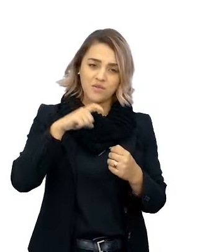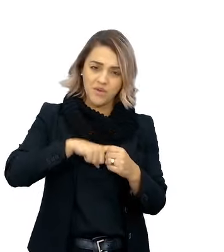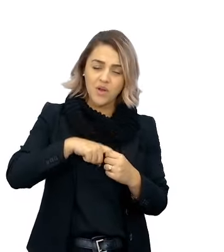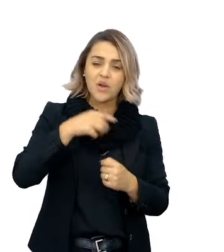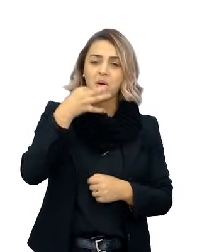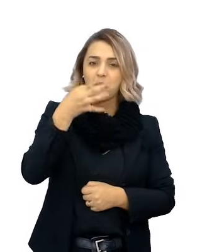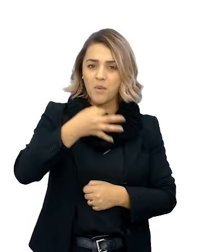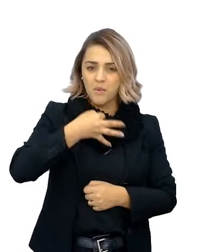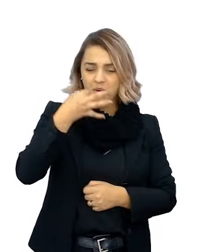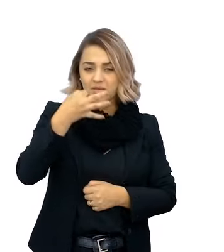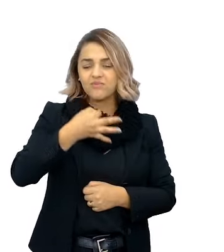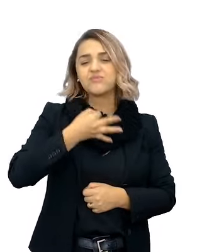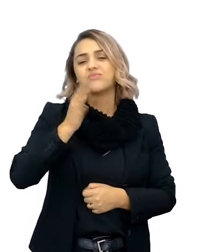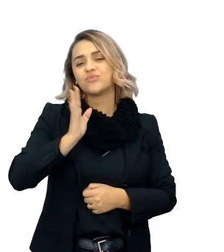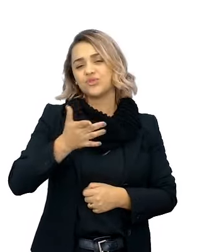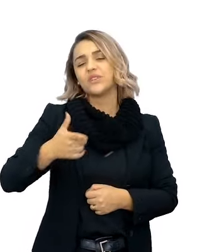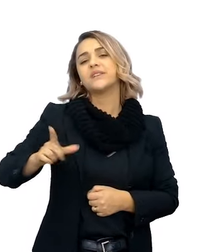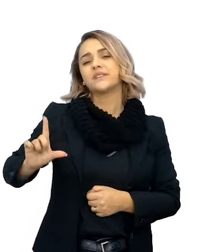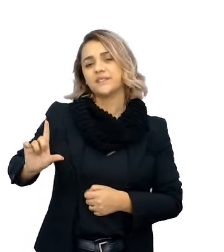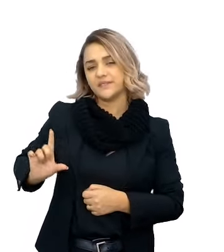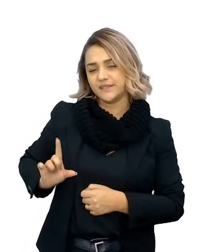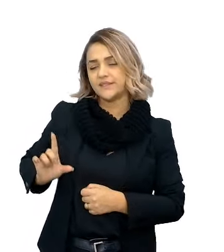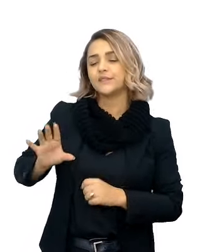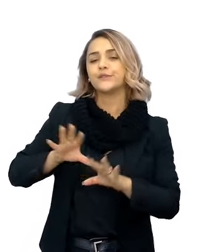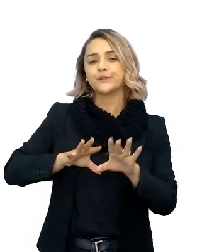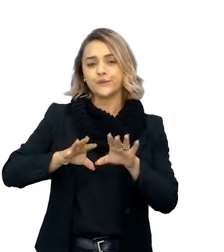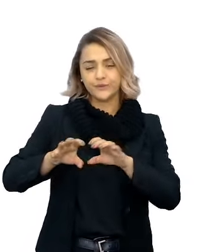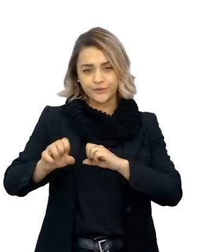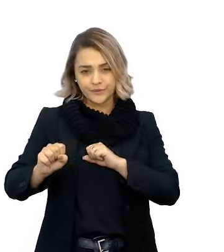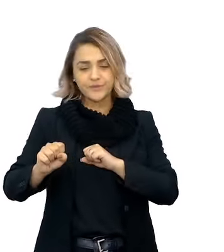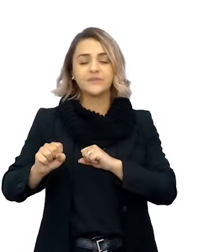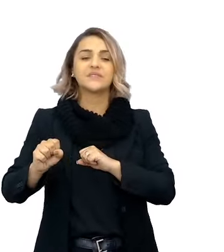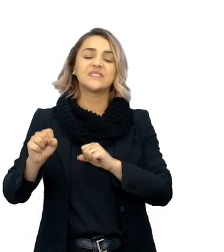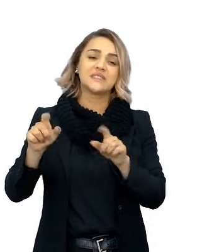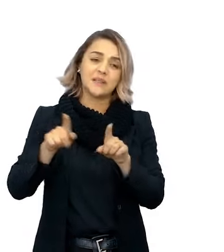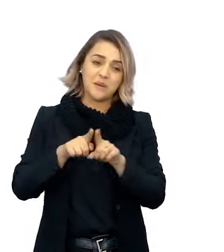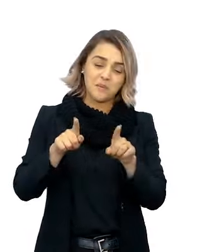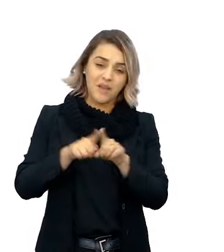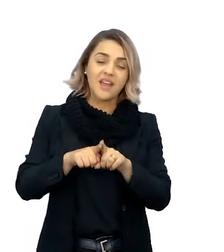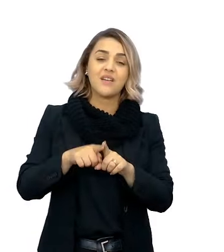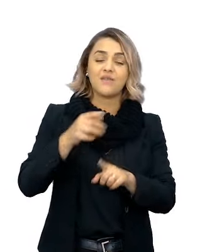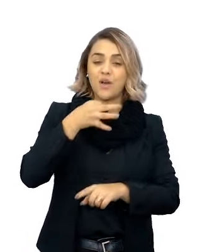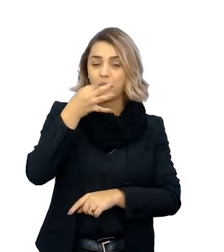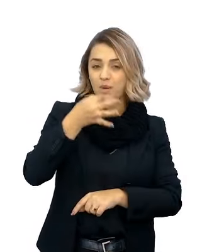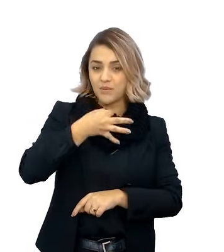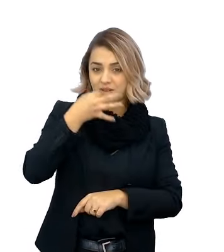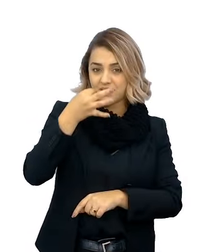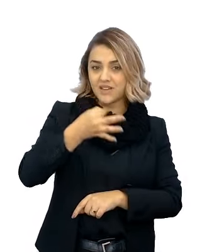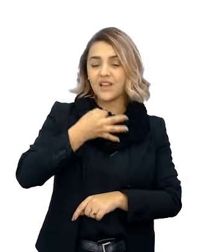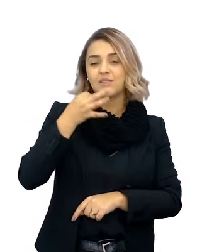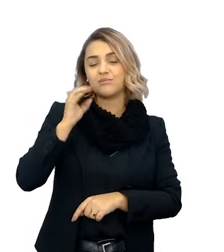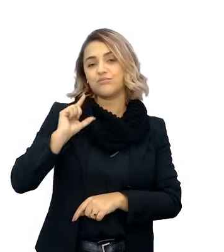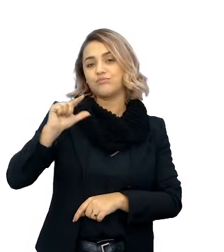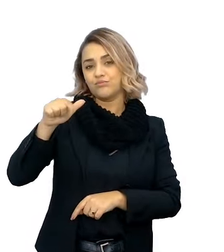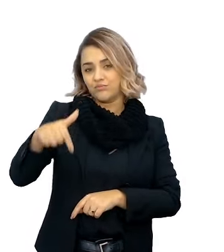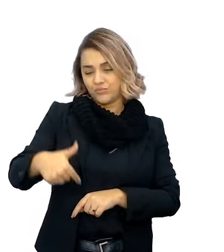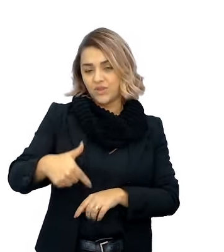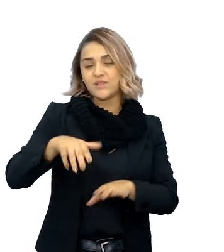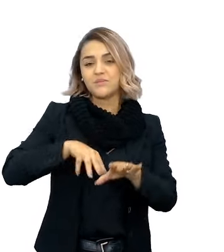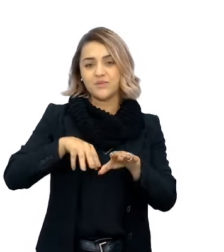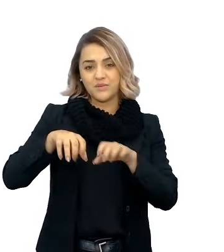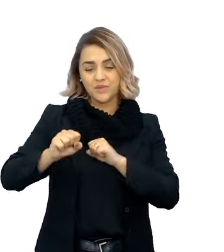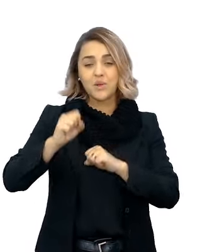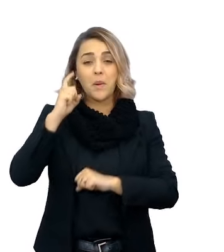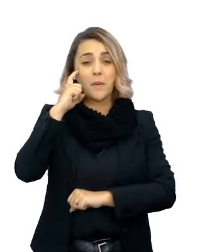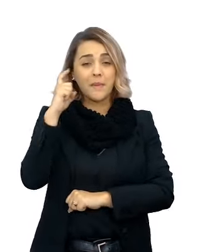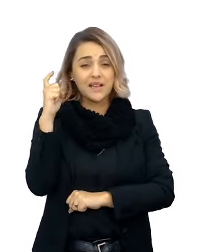comentar o que nós já comentamos, né, na formação passada e o que vamos comentar nas próximas formações. Isso sempre